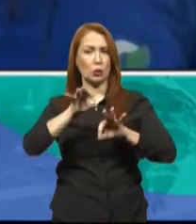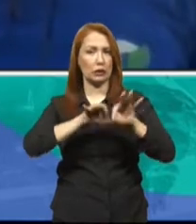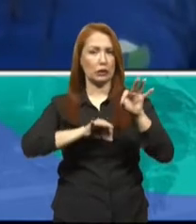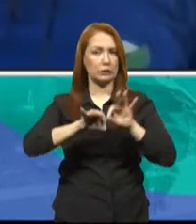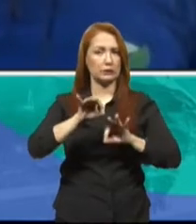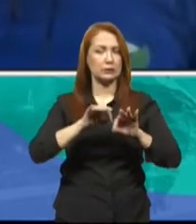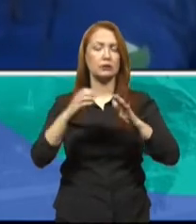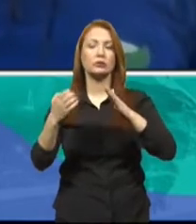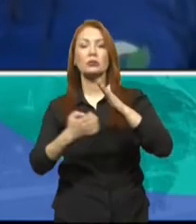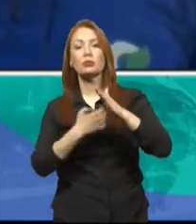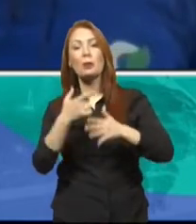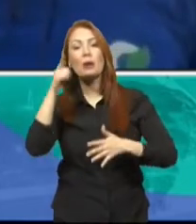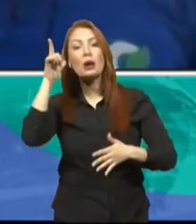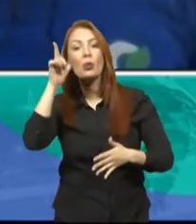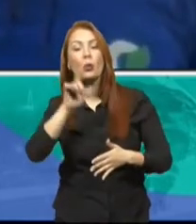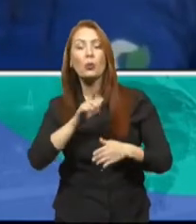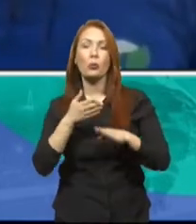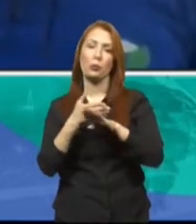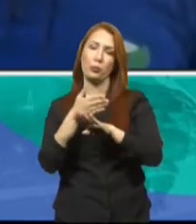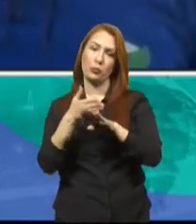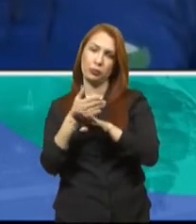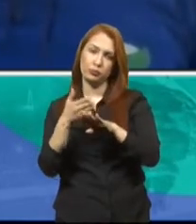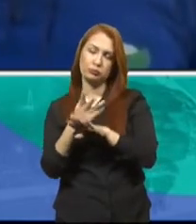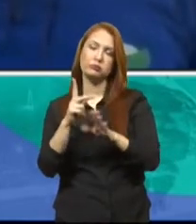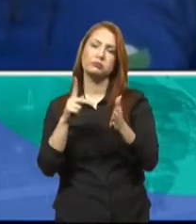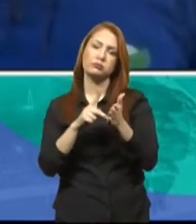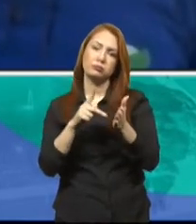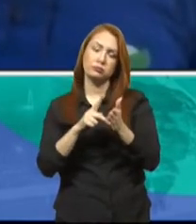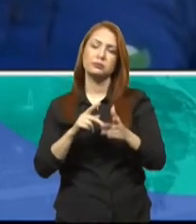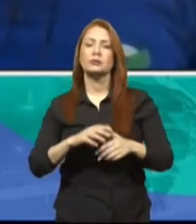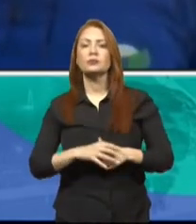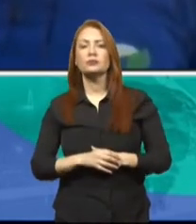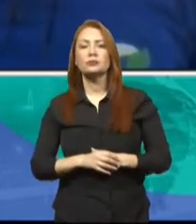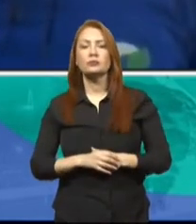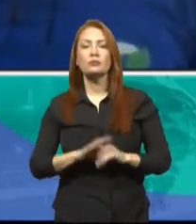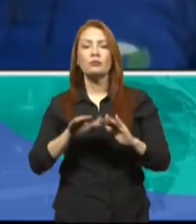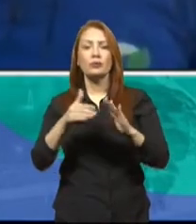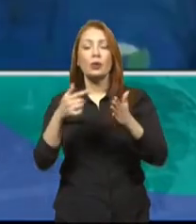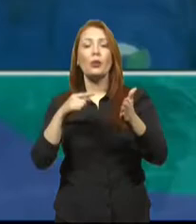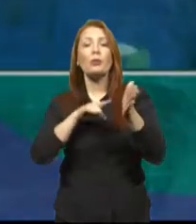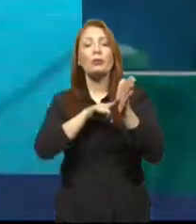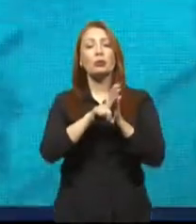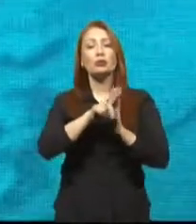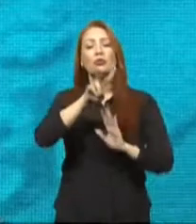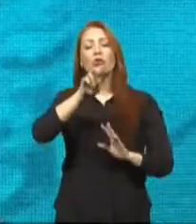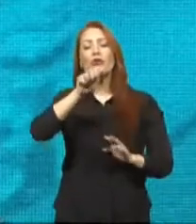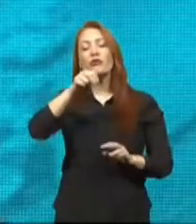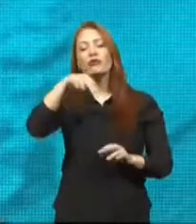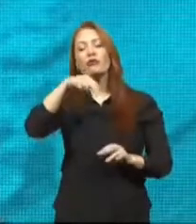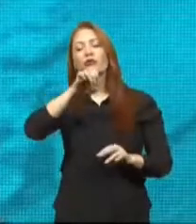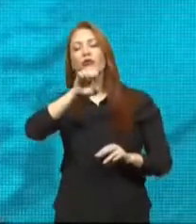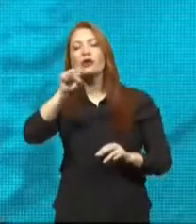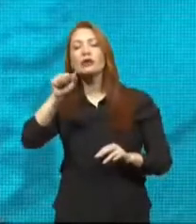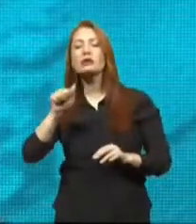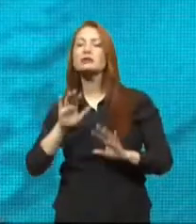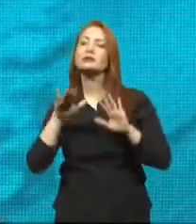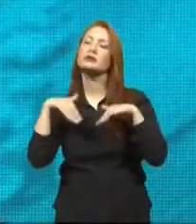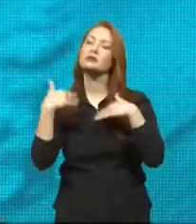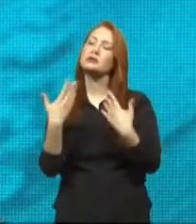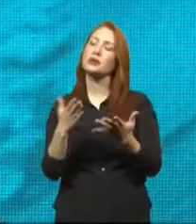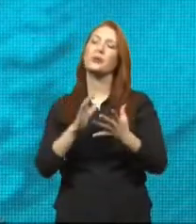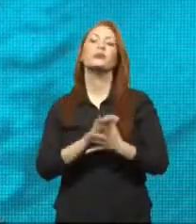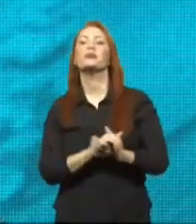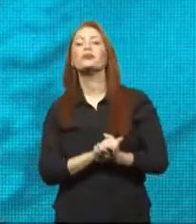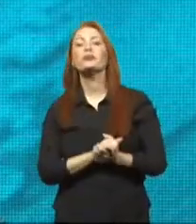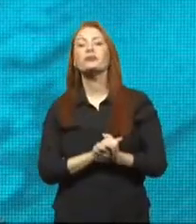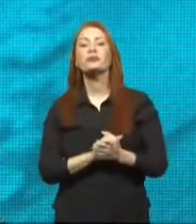né, para elas conseguirem participar de verdade, enfim, dos conselhos. Então, eu pergunto para a Vanessa. Vanessa, vamos fingir que a